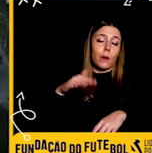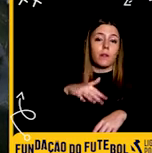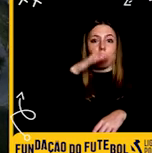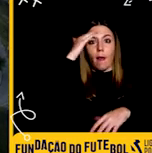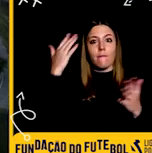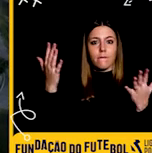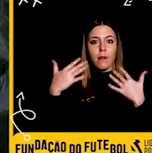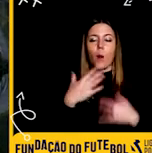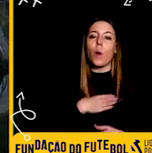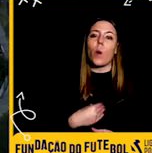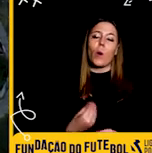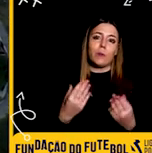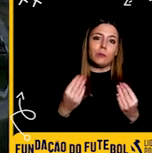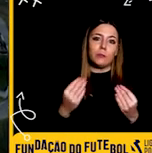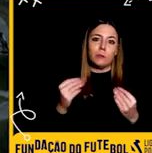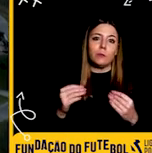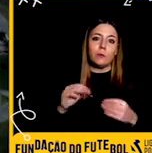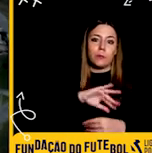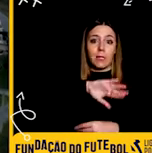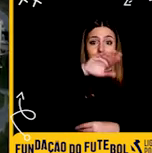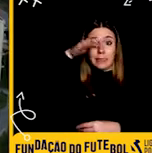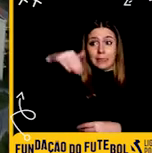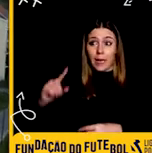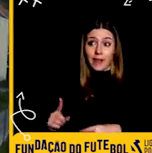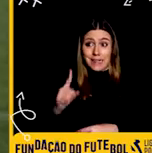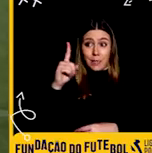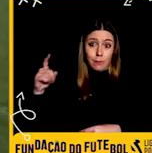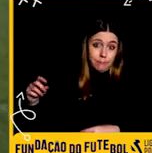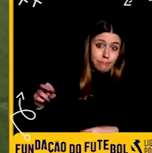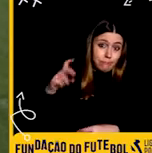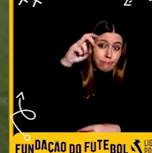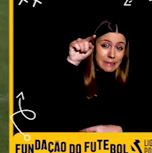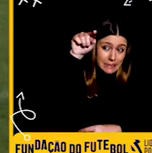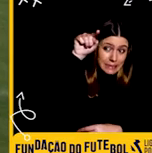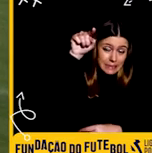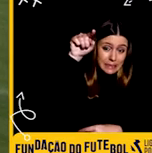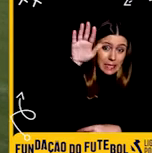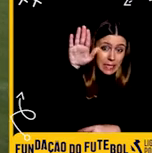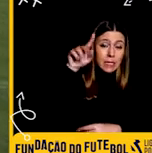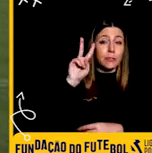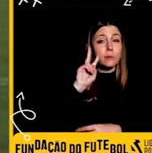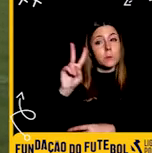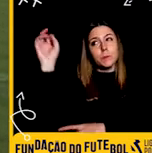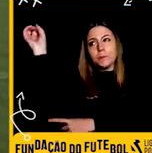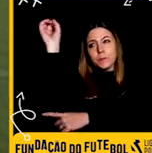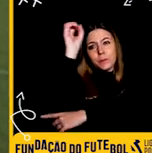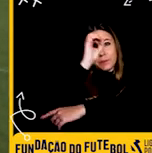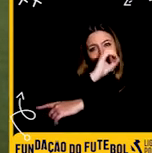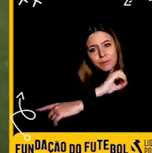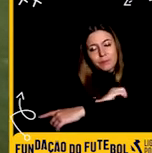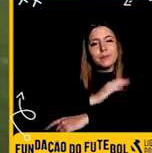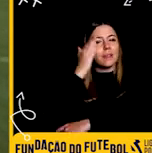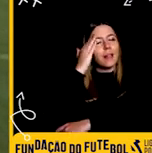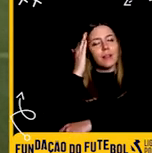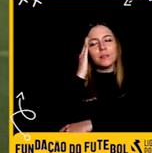verão gosto muito de subir à serra e estar lá a ver o pôr do